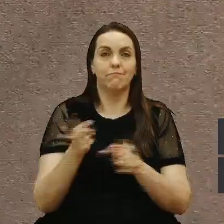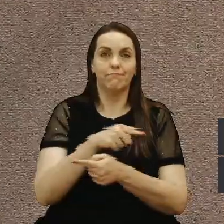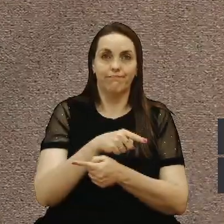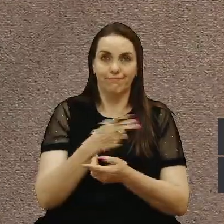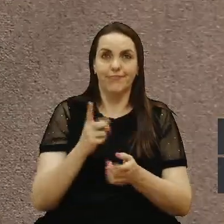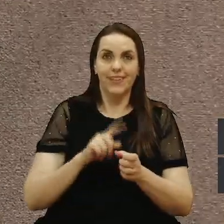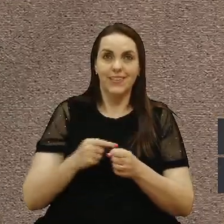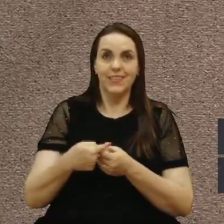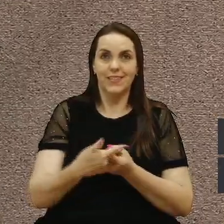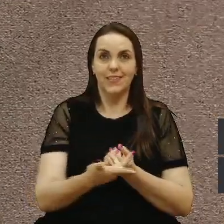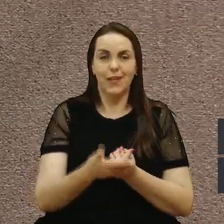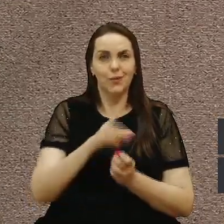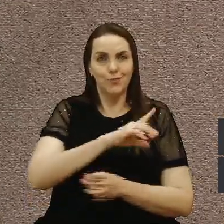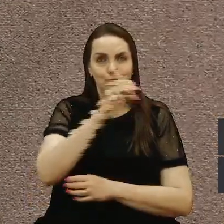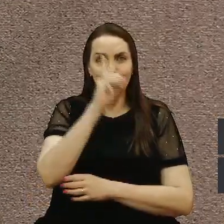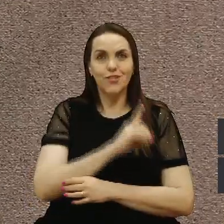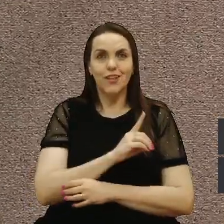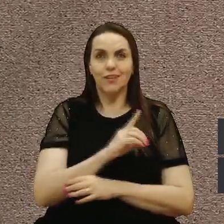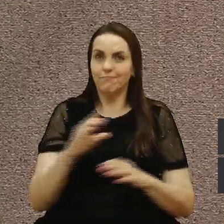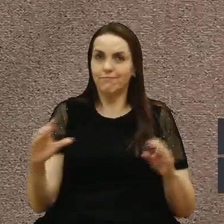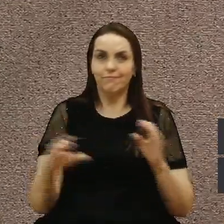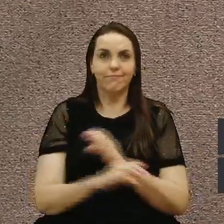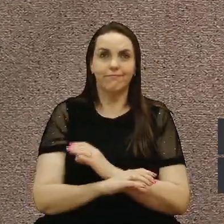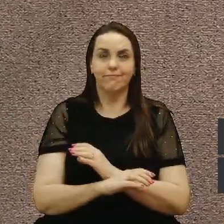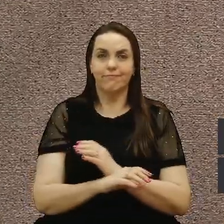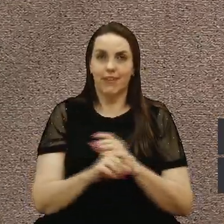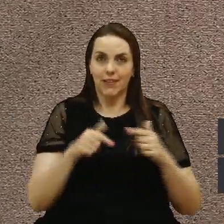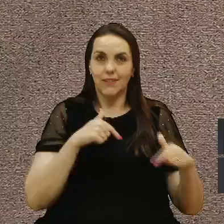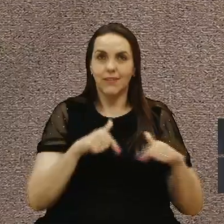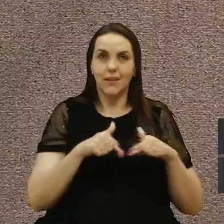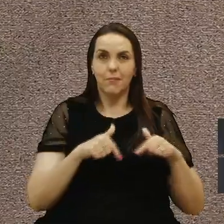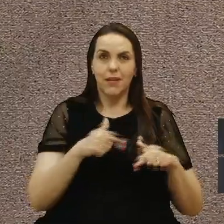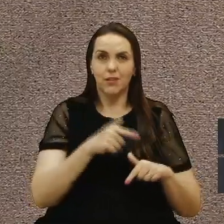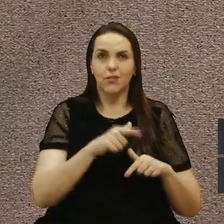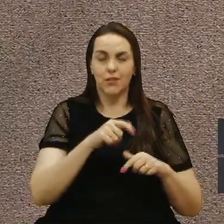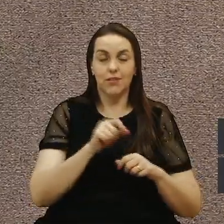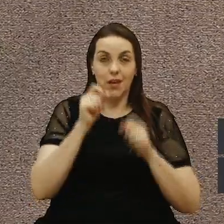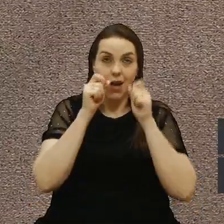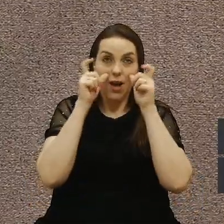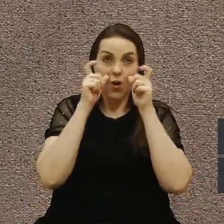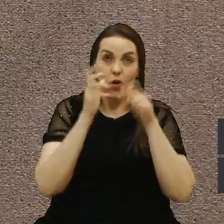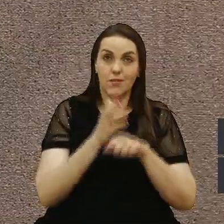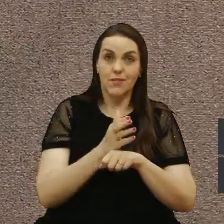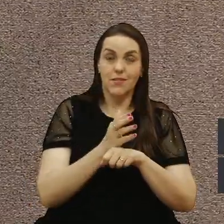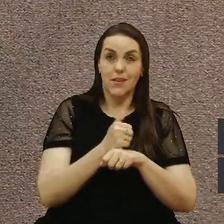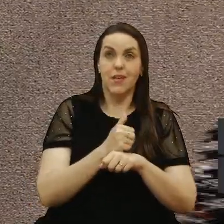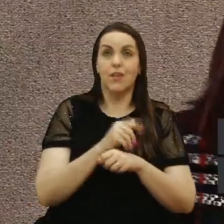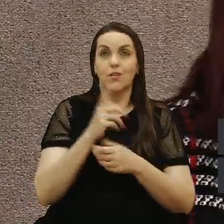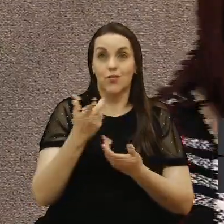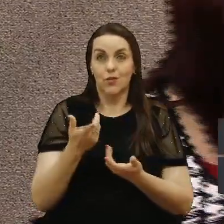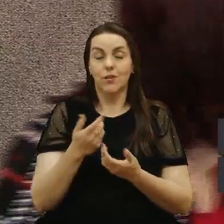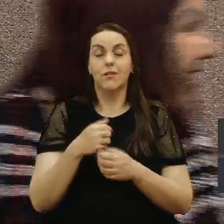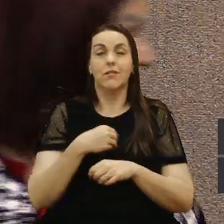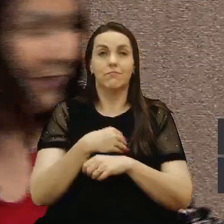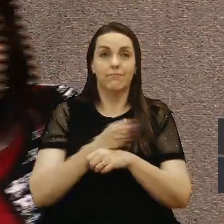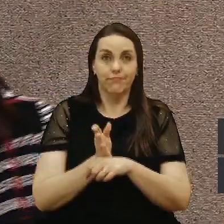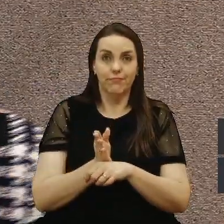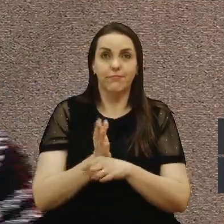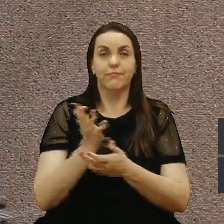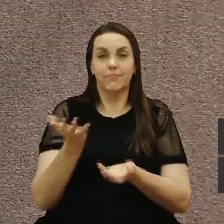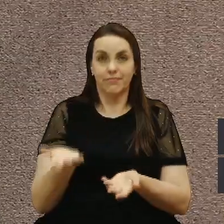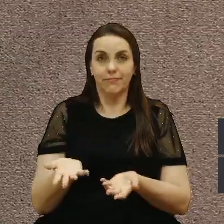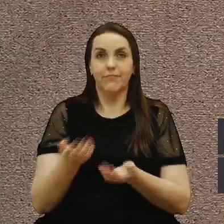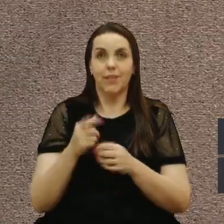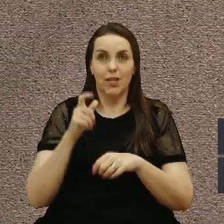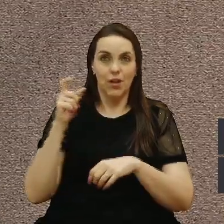que nada mais é do que de direito pleno desses trabalhadores que levantam cedo, acordam tarde, né, antes do sol e depois do sol, e